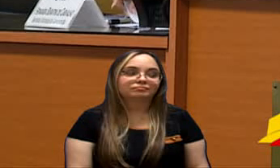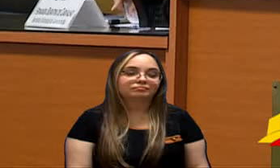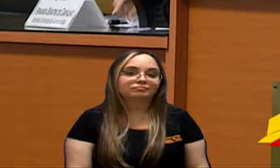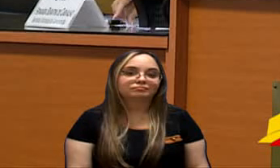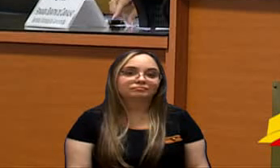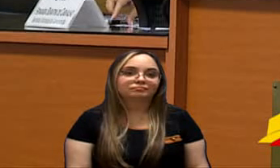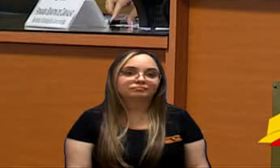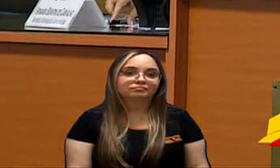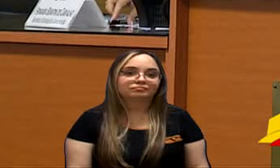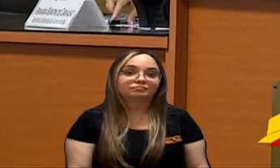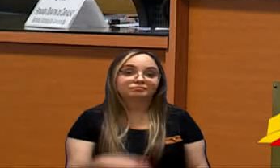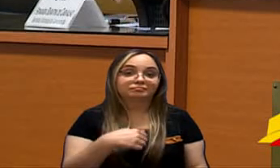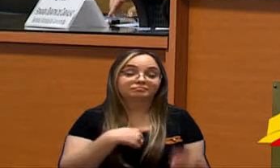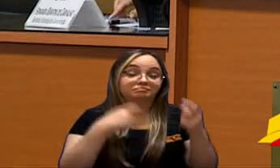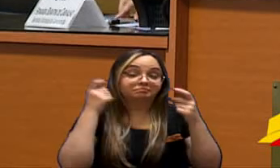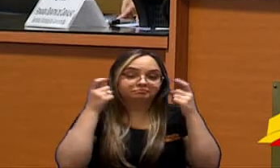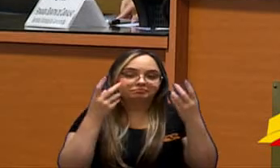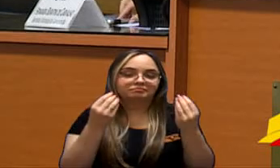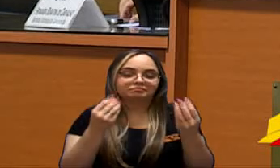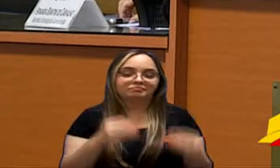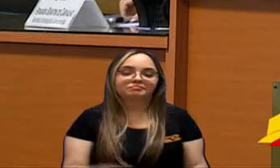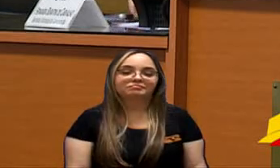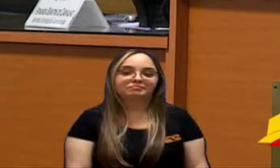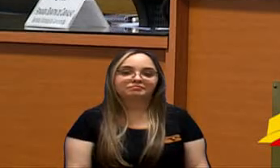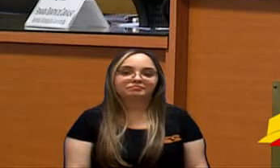A minha cara de preocupado.